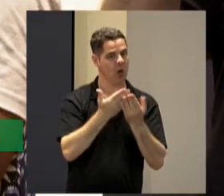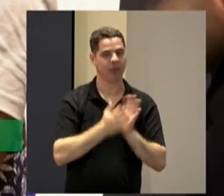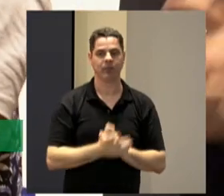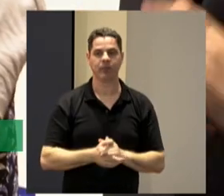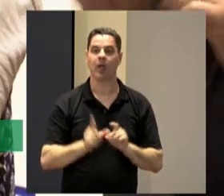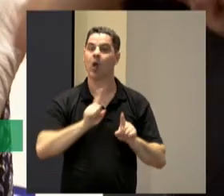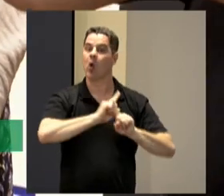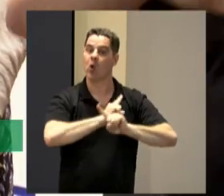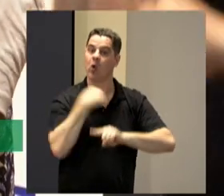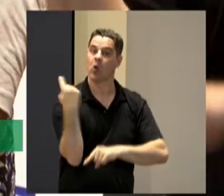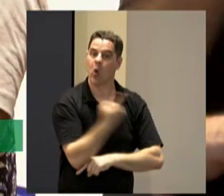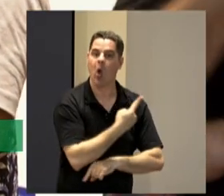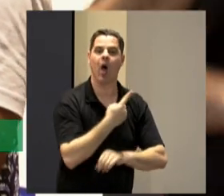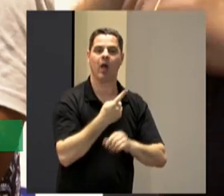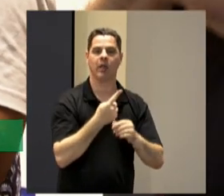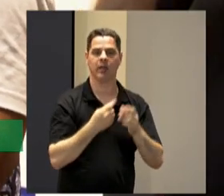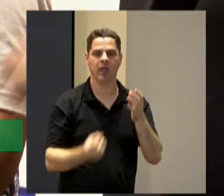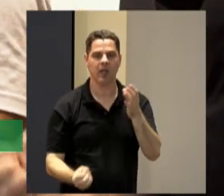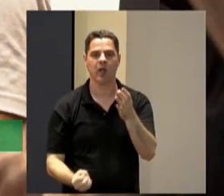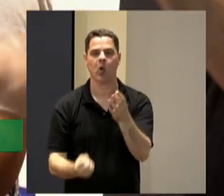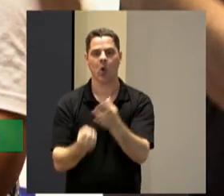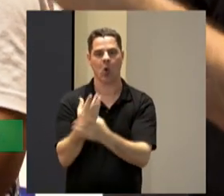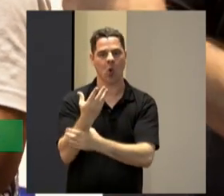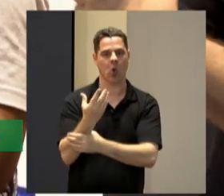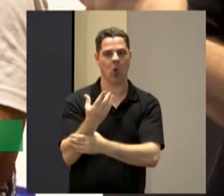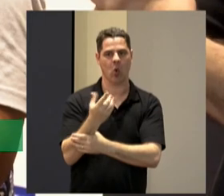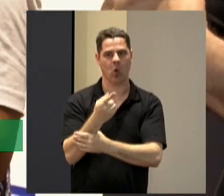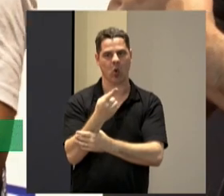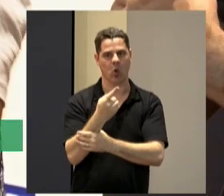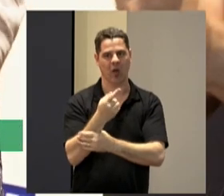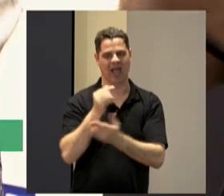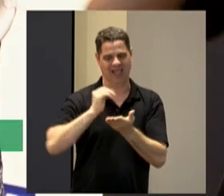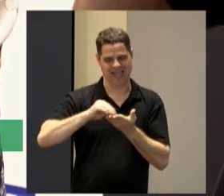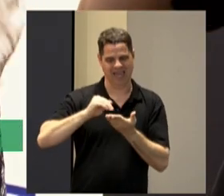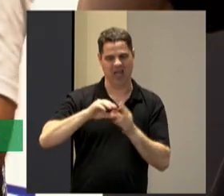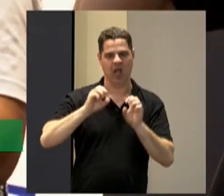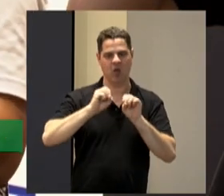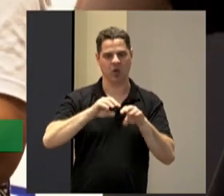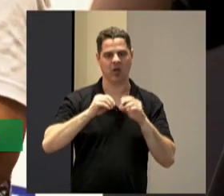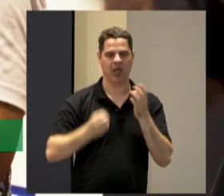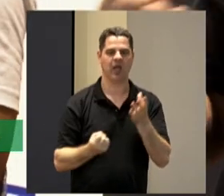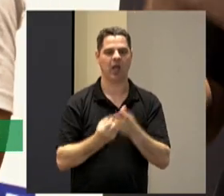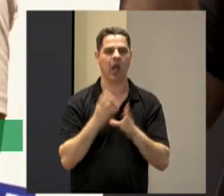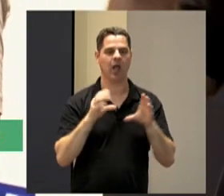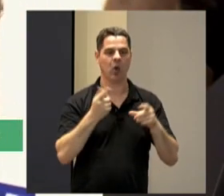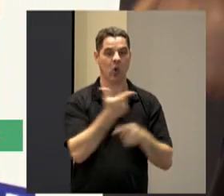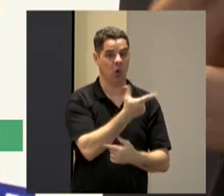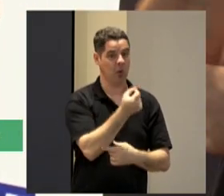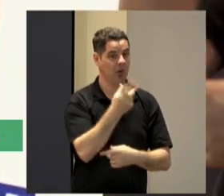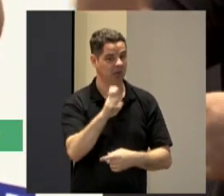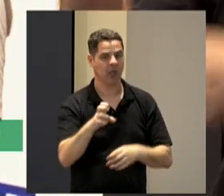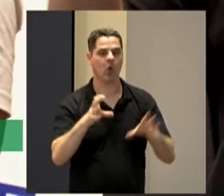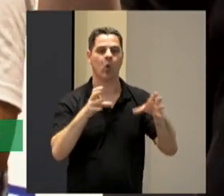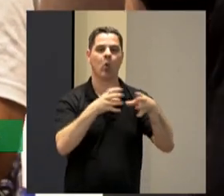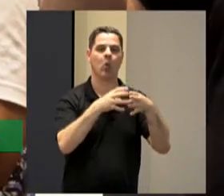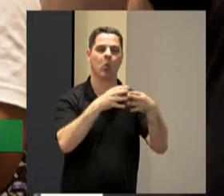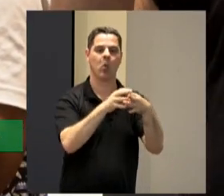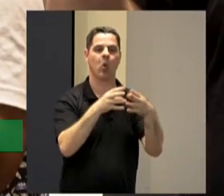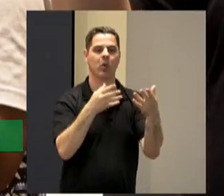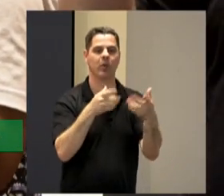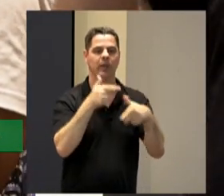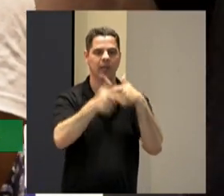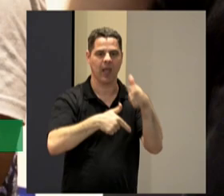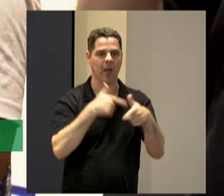nós criamos, então, em 2005, nós não, né, a secretaria, o grupo de trabalho, que é uma